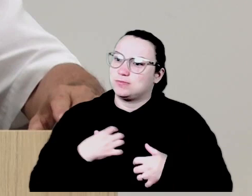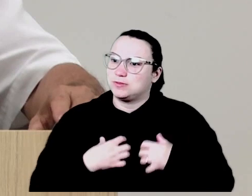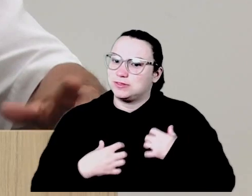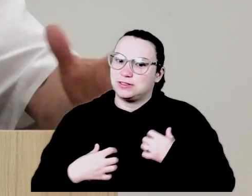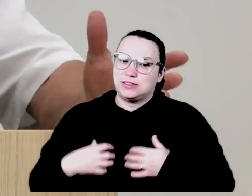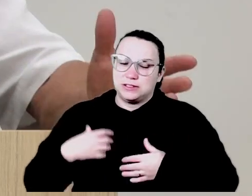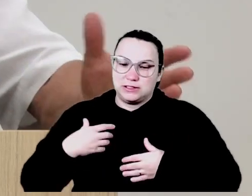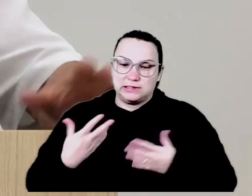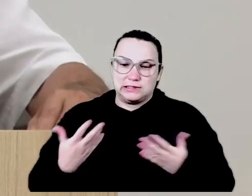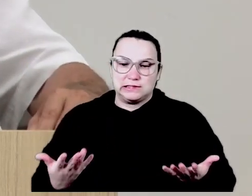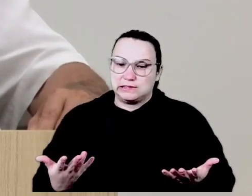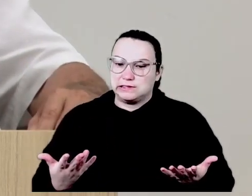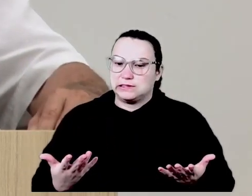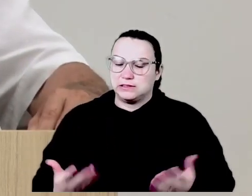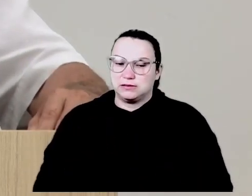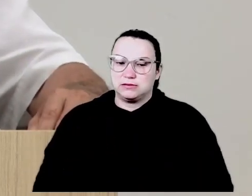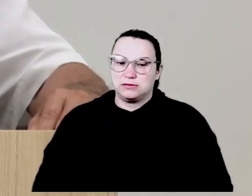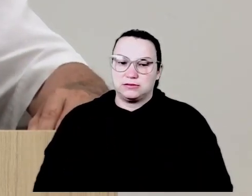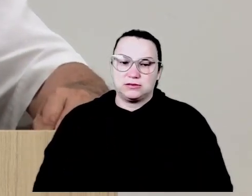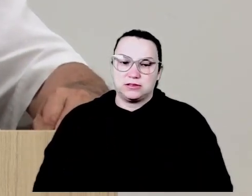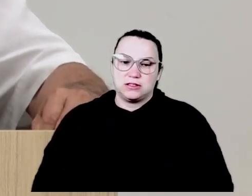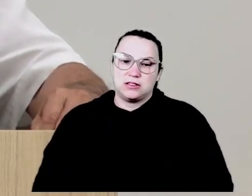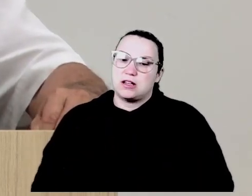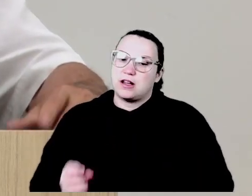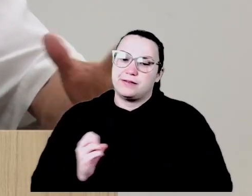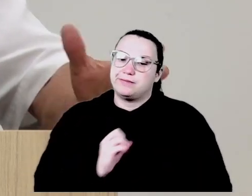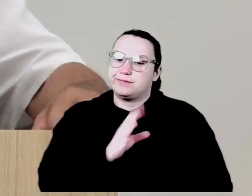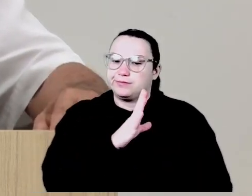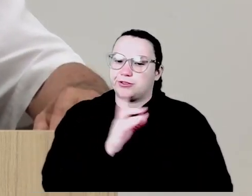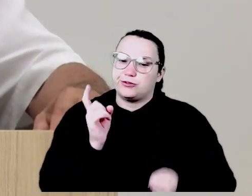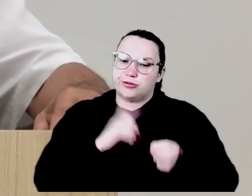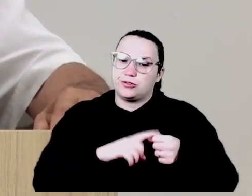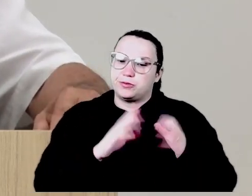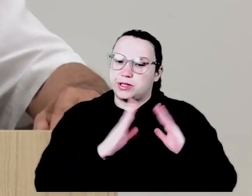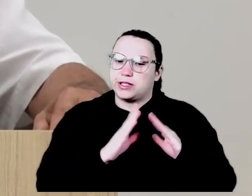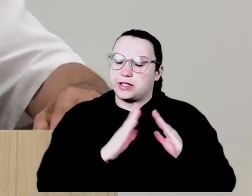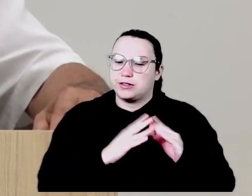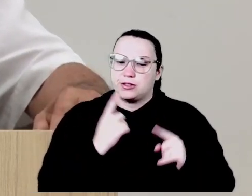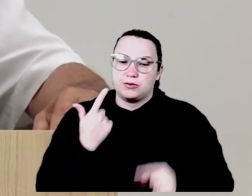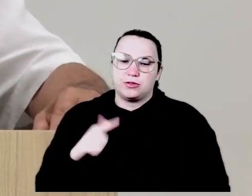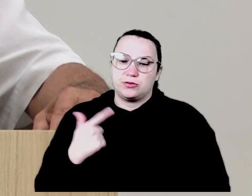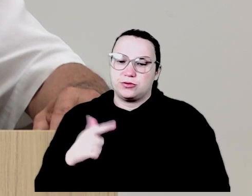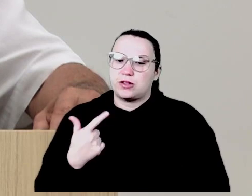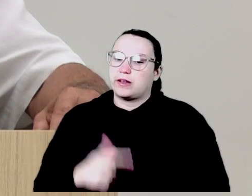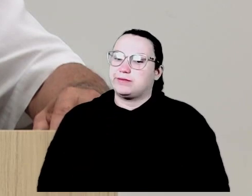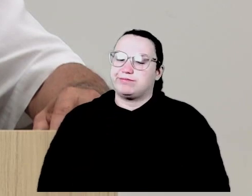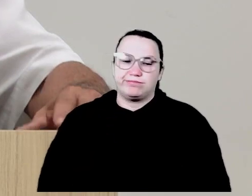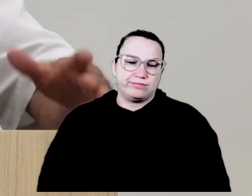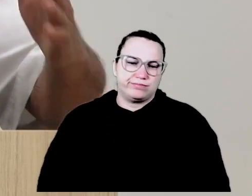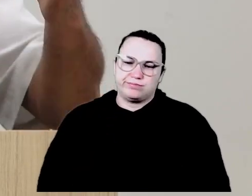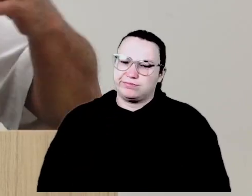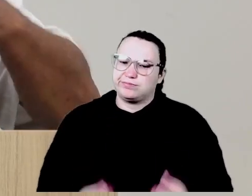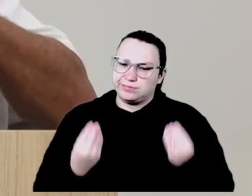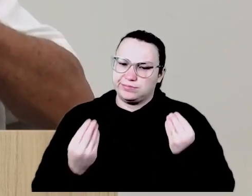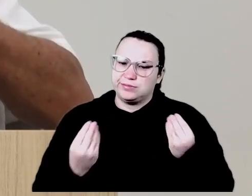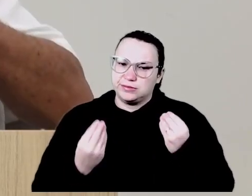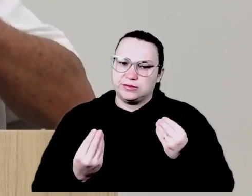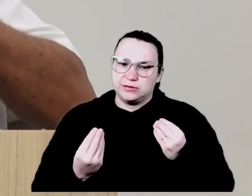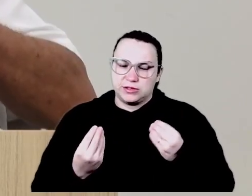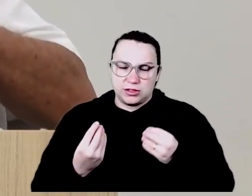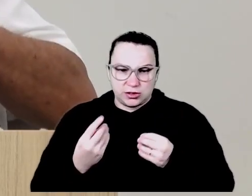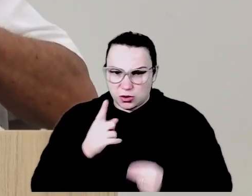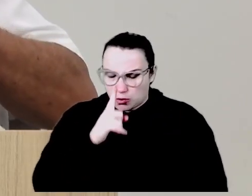tratativas aí chega lá tem que mandar o cidadão embora porque não tem aí eu fico me perguntando Será que hospital não tem as